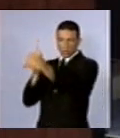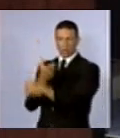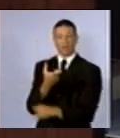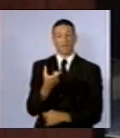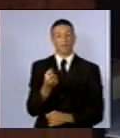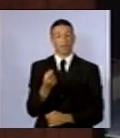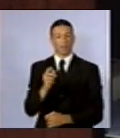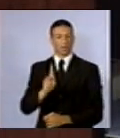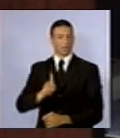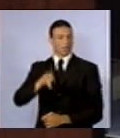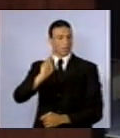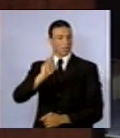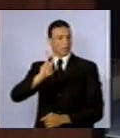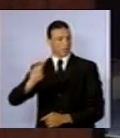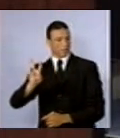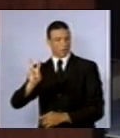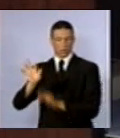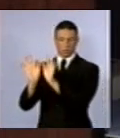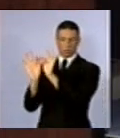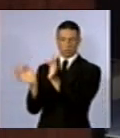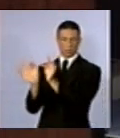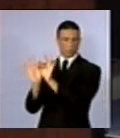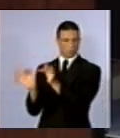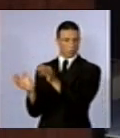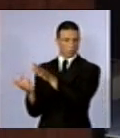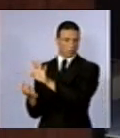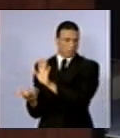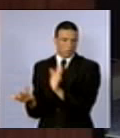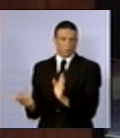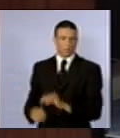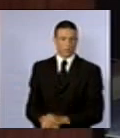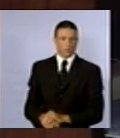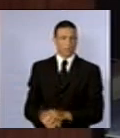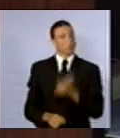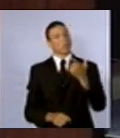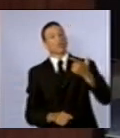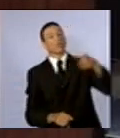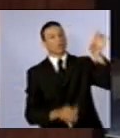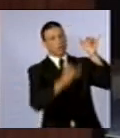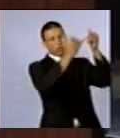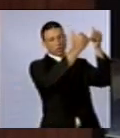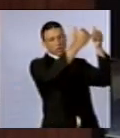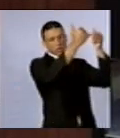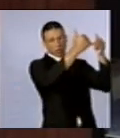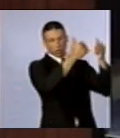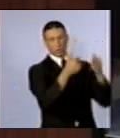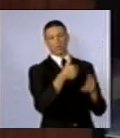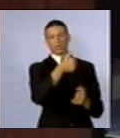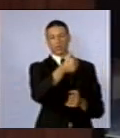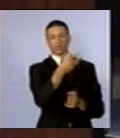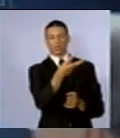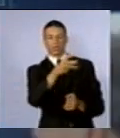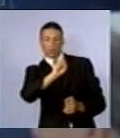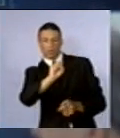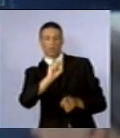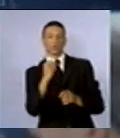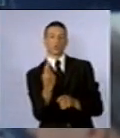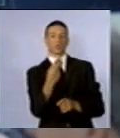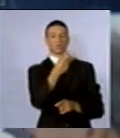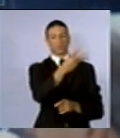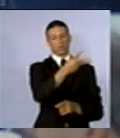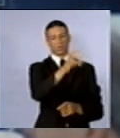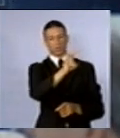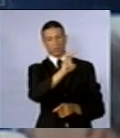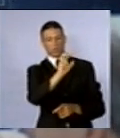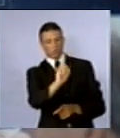é sensivelmente inferior, mais simples, do que uma linha, por exemplo, de 138, 230,